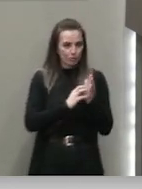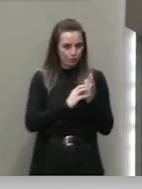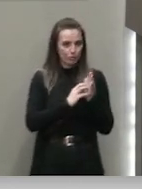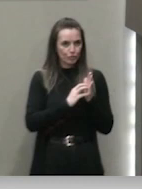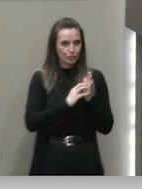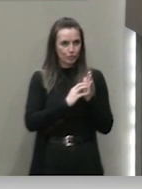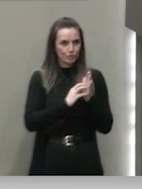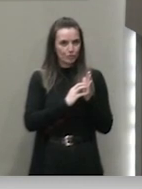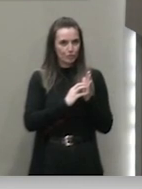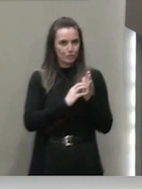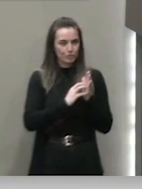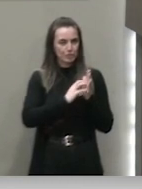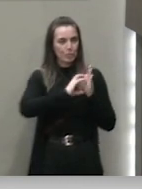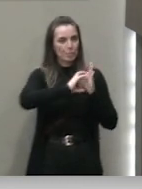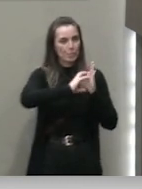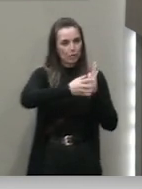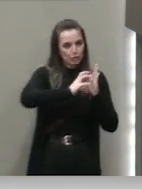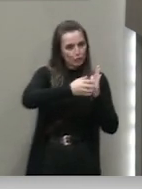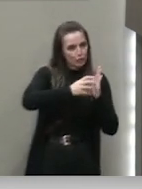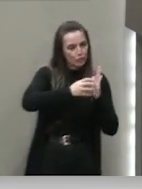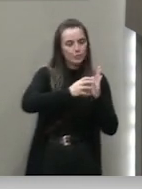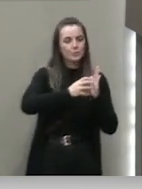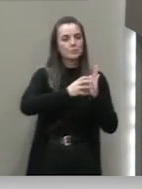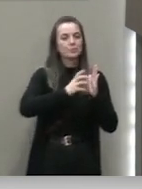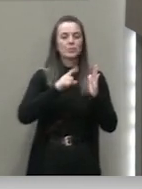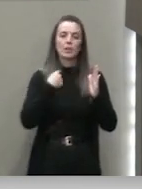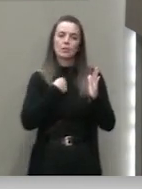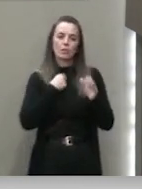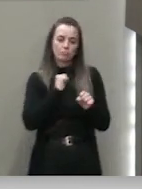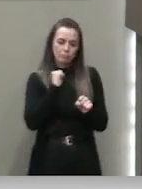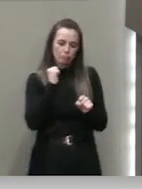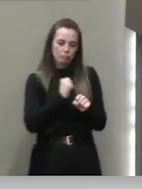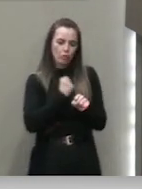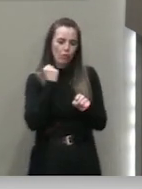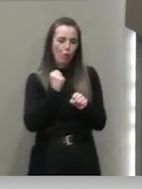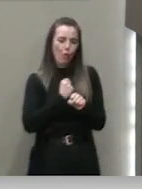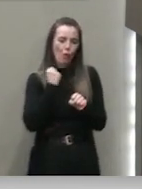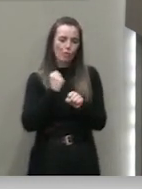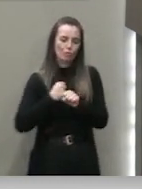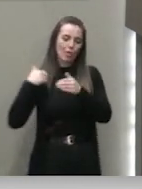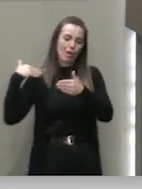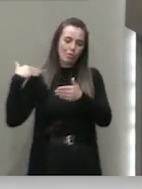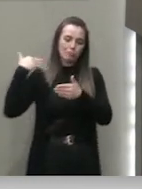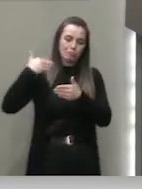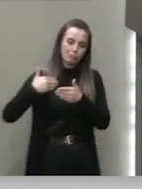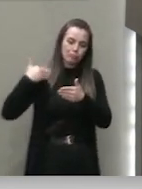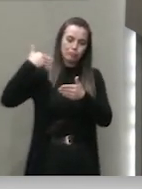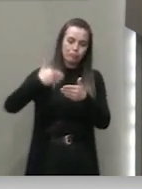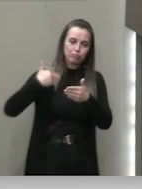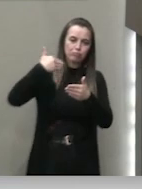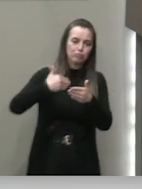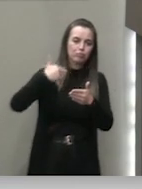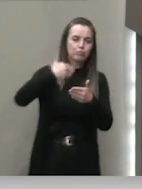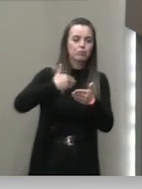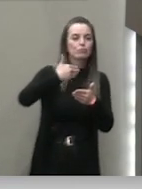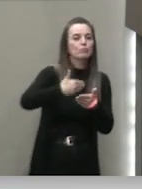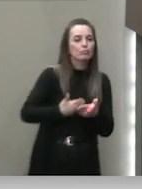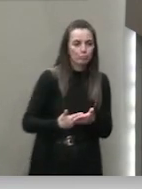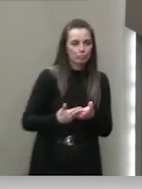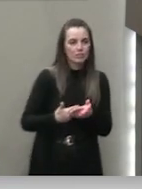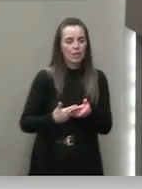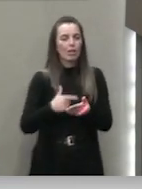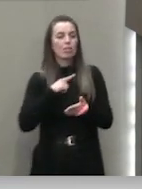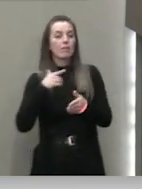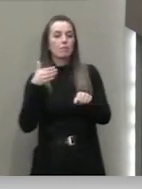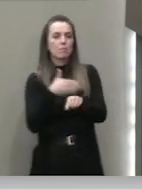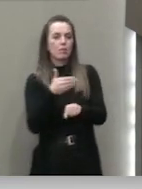e construímos todo aquele processo onde conquistamos uma cadeira histórica, com a